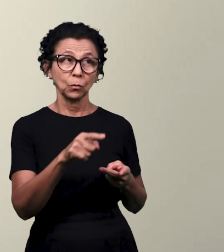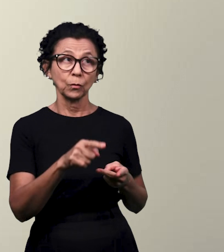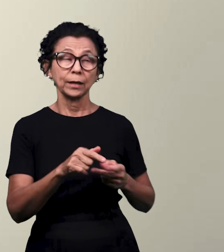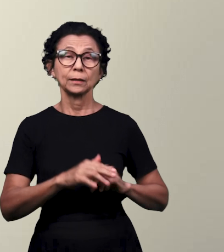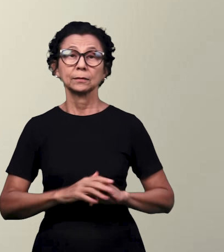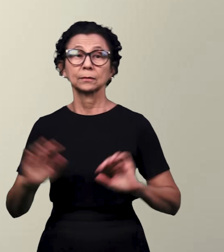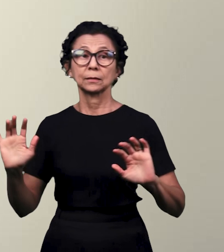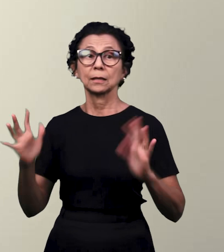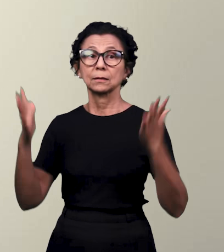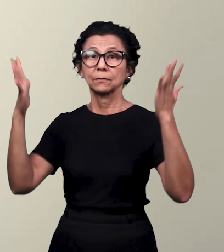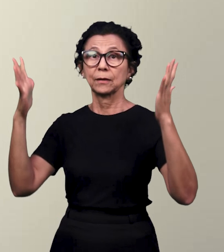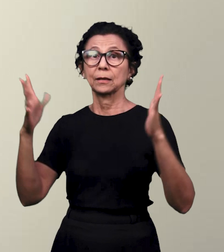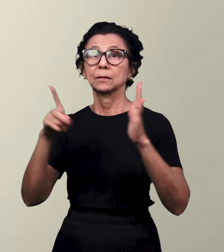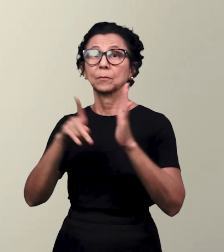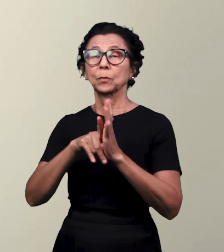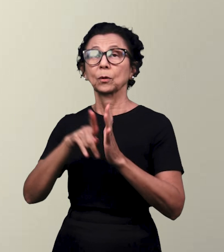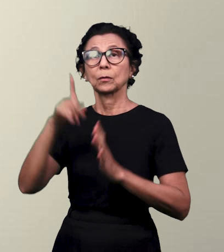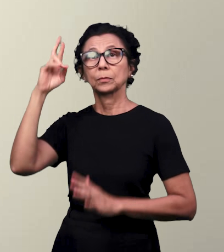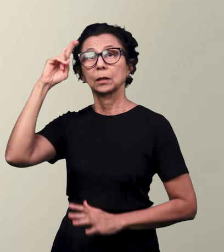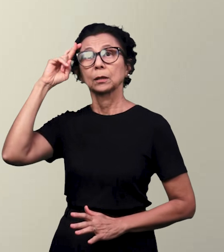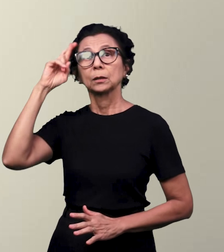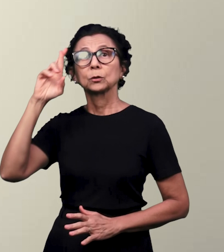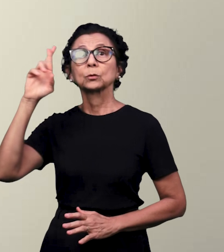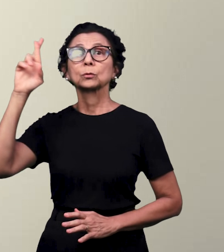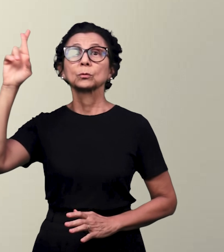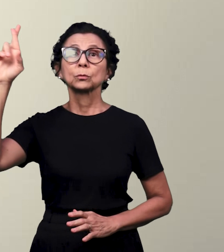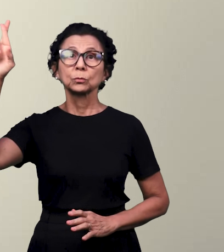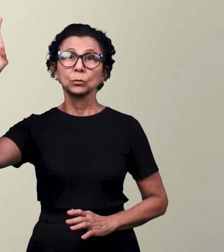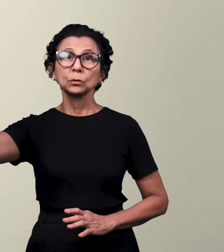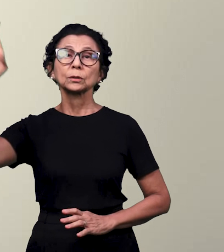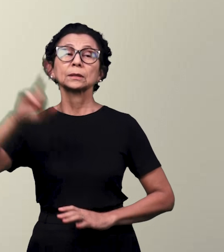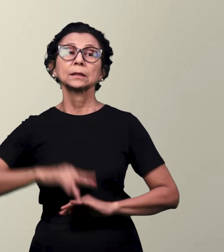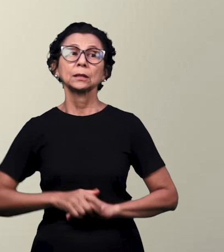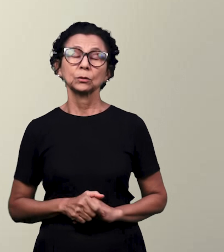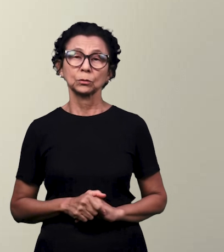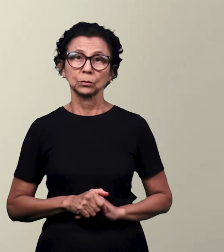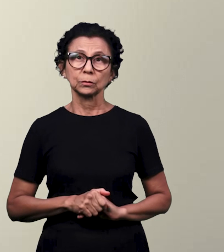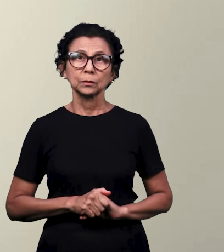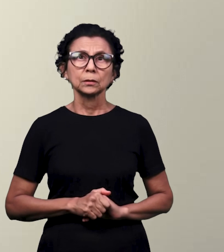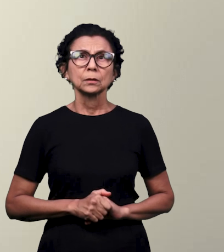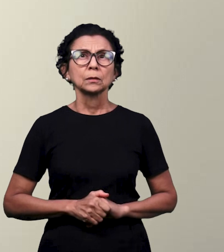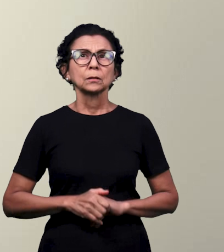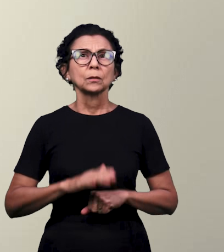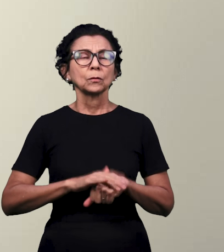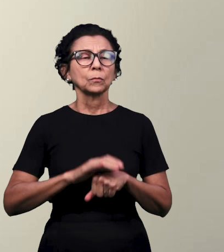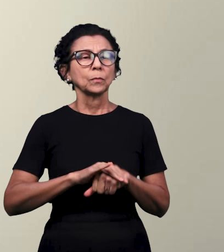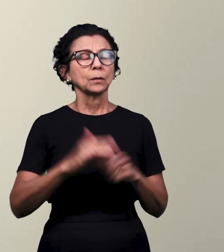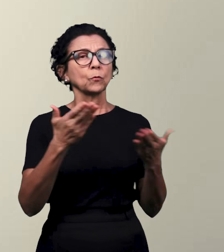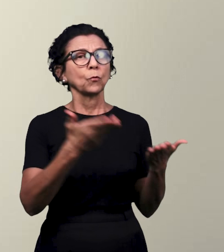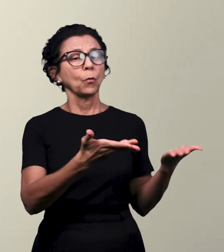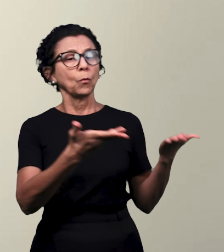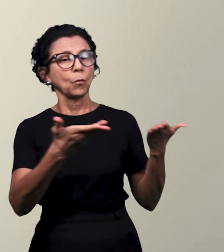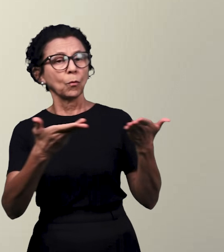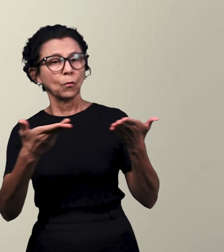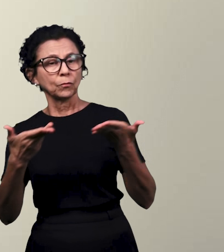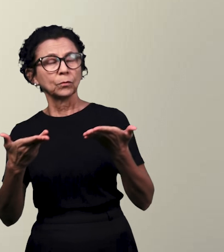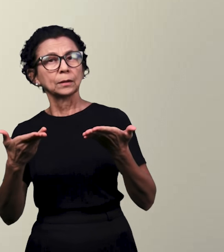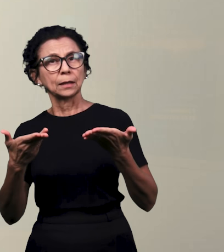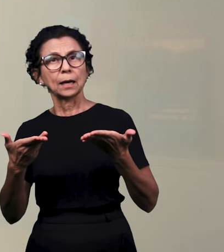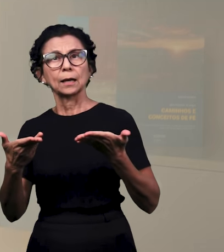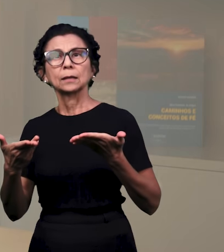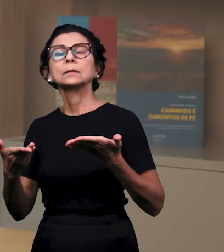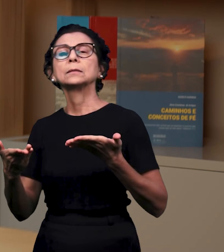Senhor que convocareis serão santas convocações. São as minhas